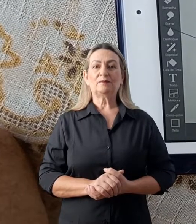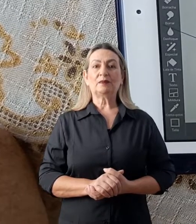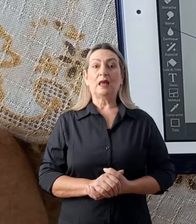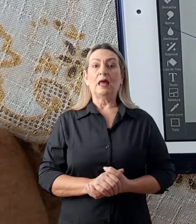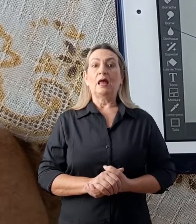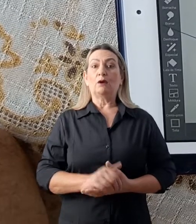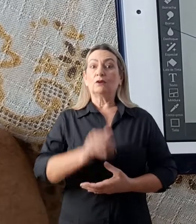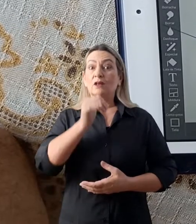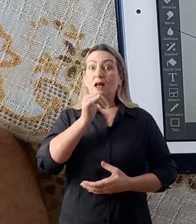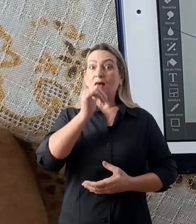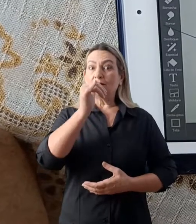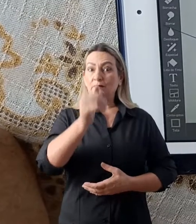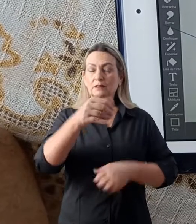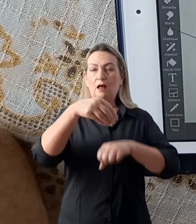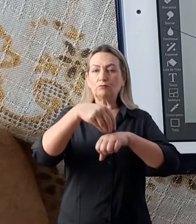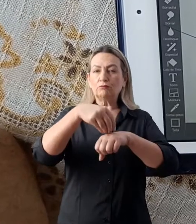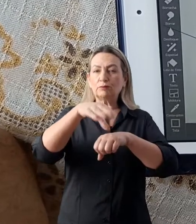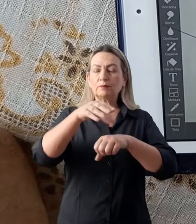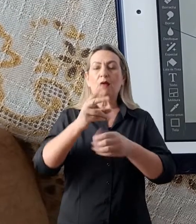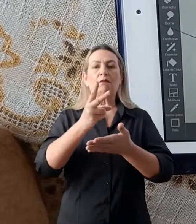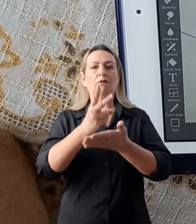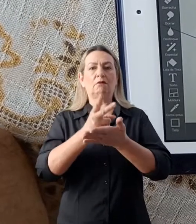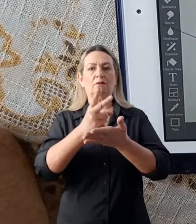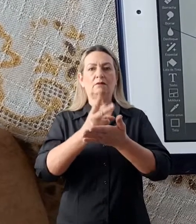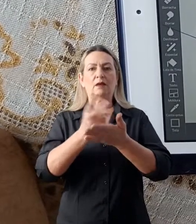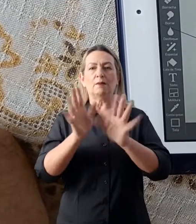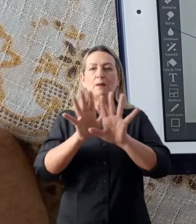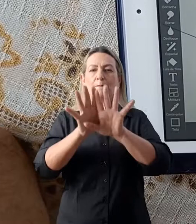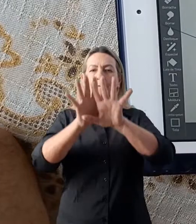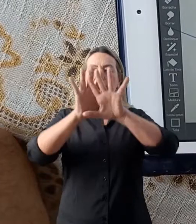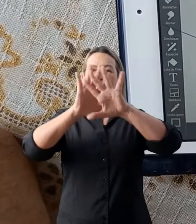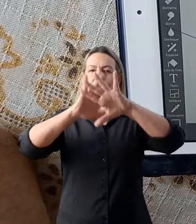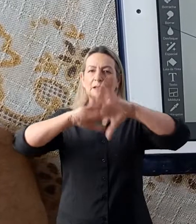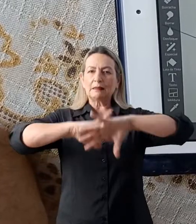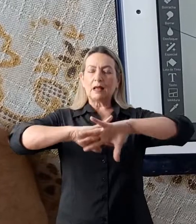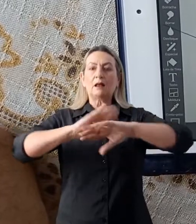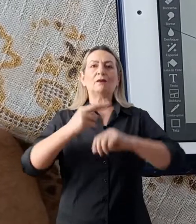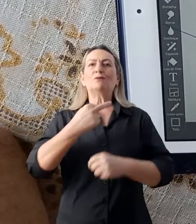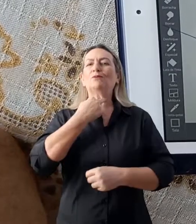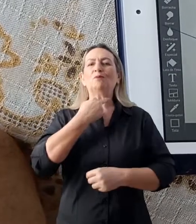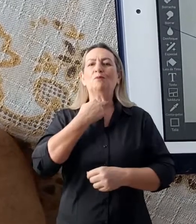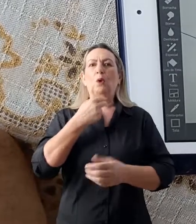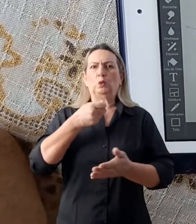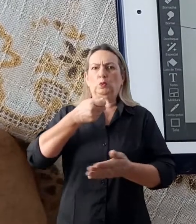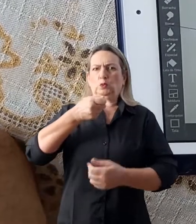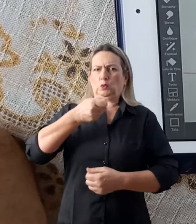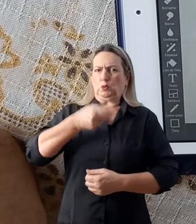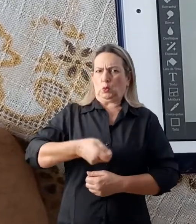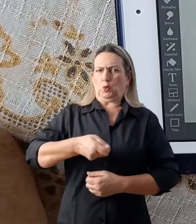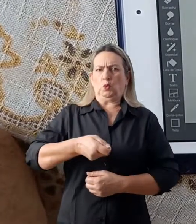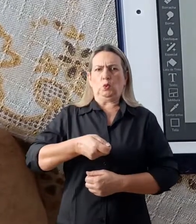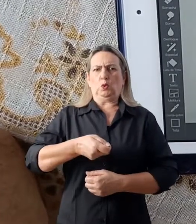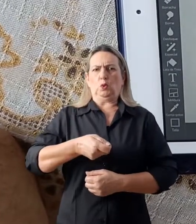E é isso que eu gosto sempre de falar a respeito das mandalas, é assim, não seja muito rígido.